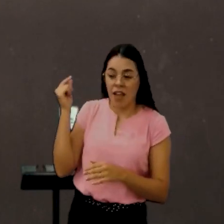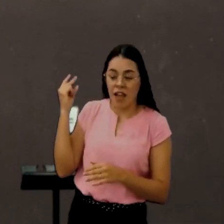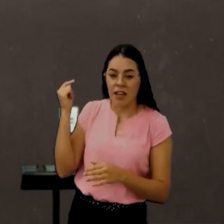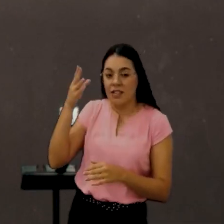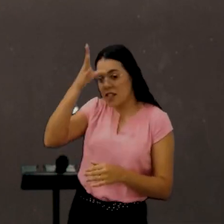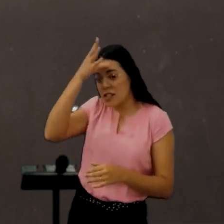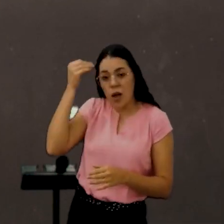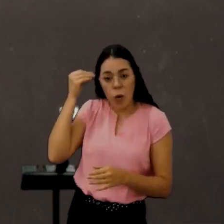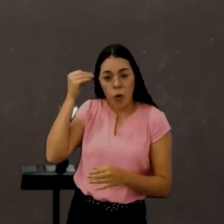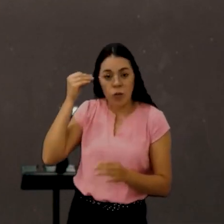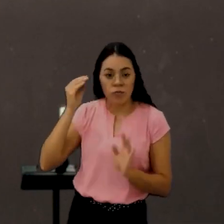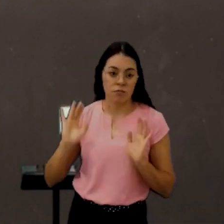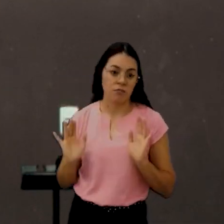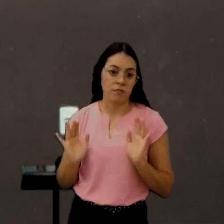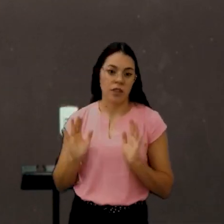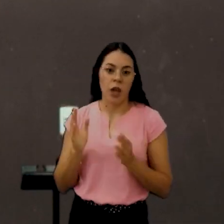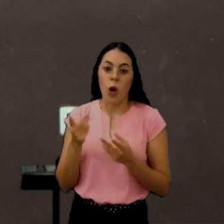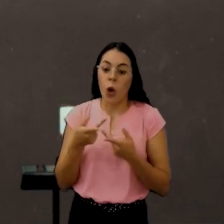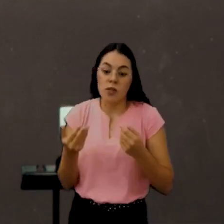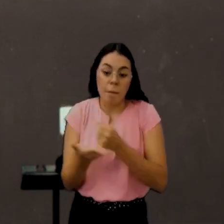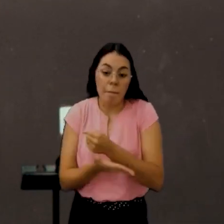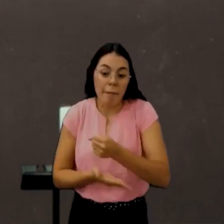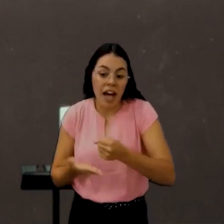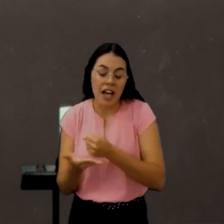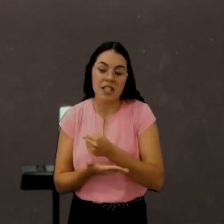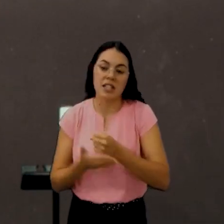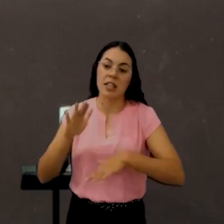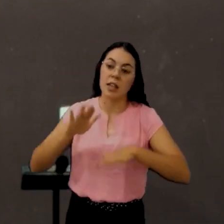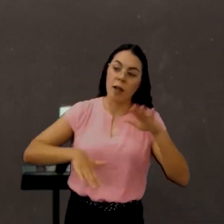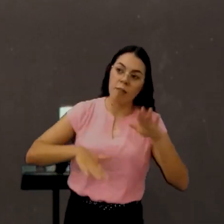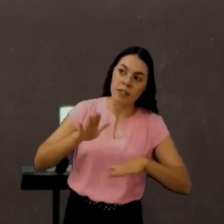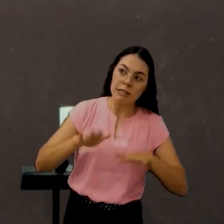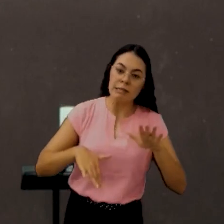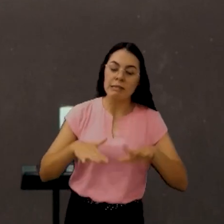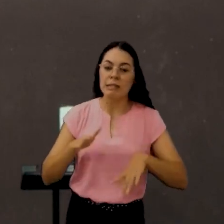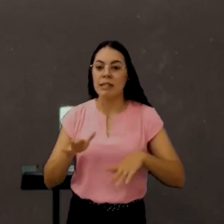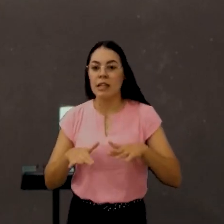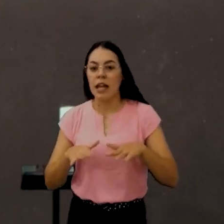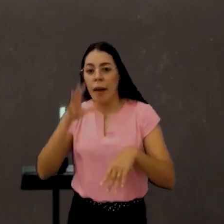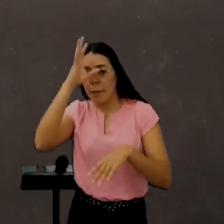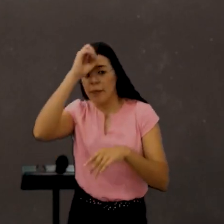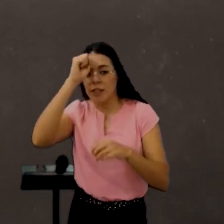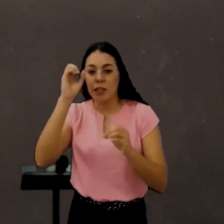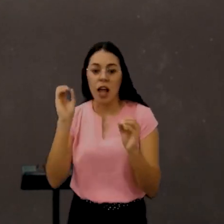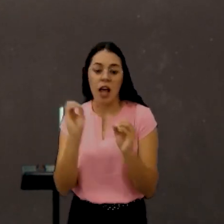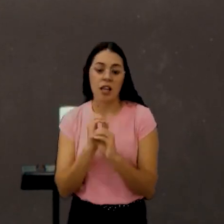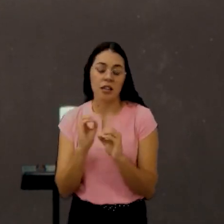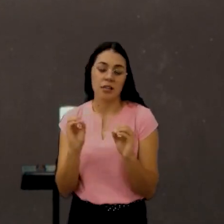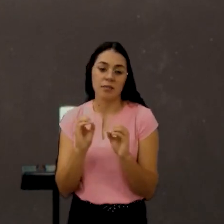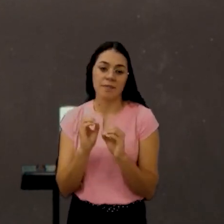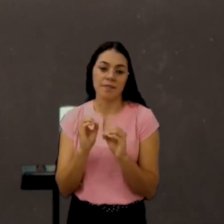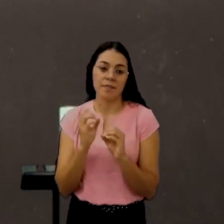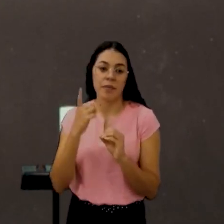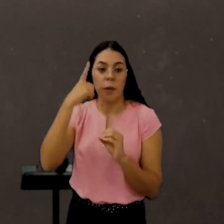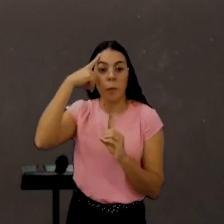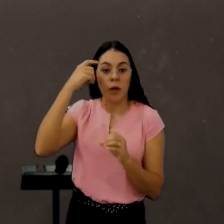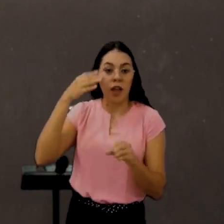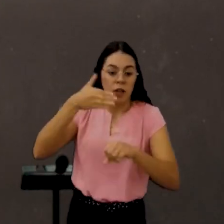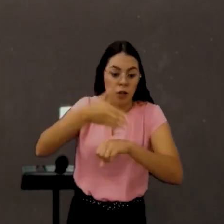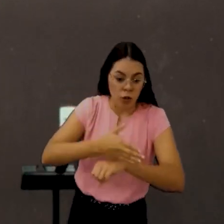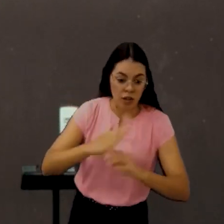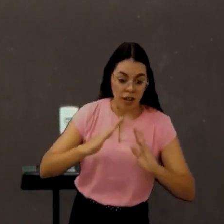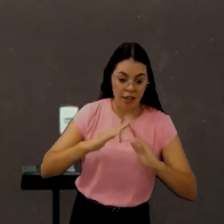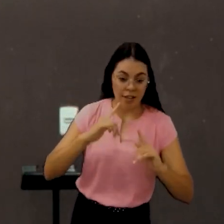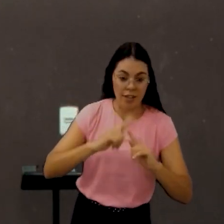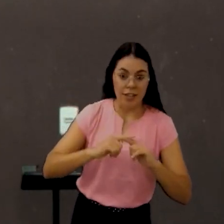esqueceu, coisas básicas que talvez você nem aprendeu, porque talvez você entrou na igreja e